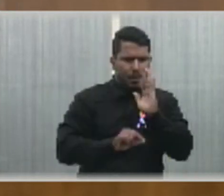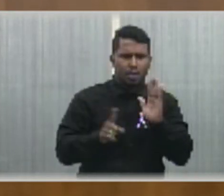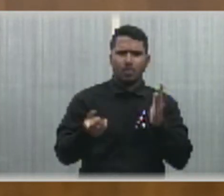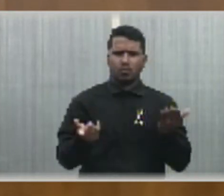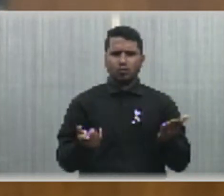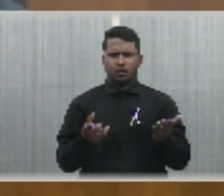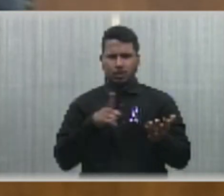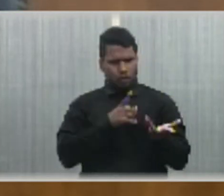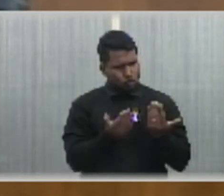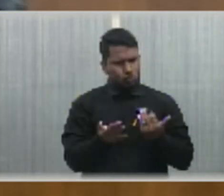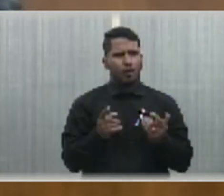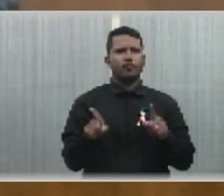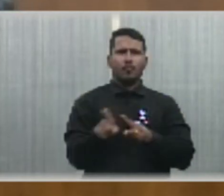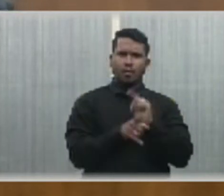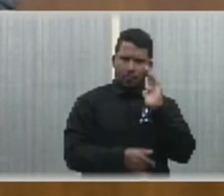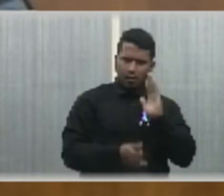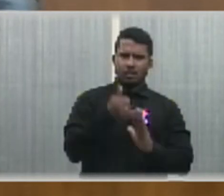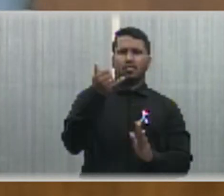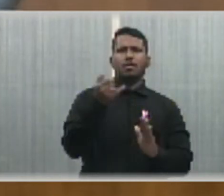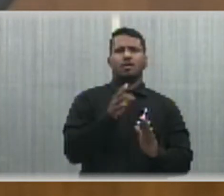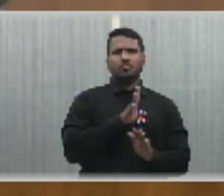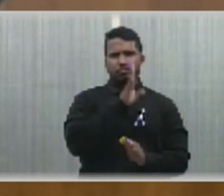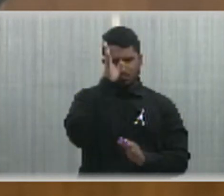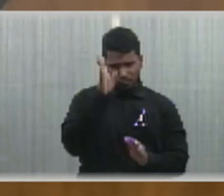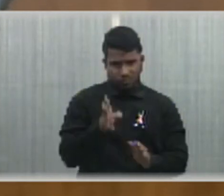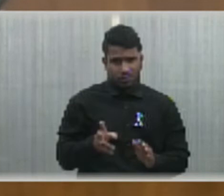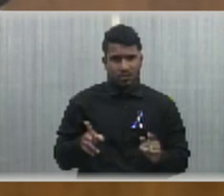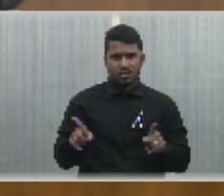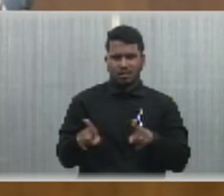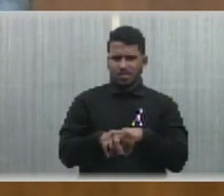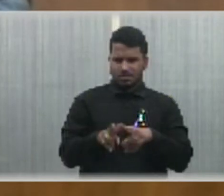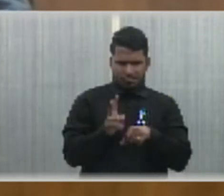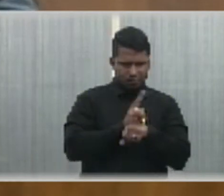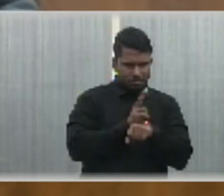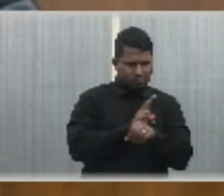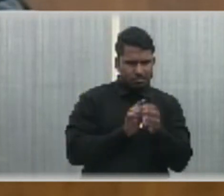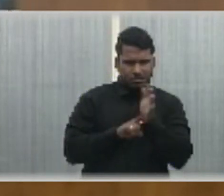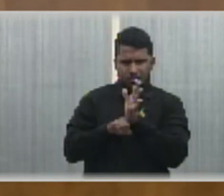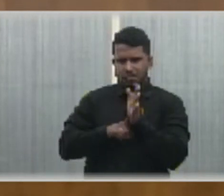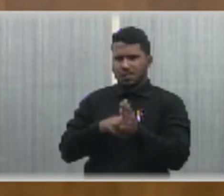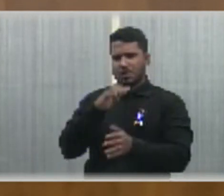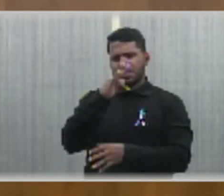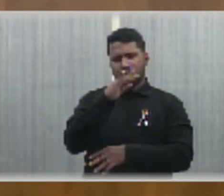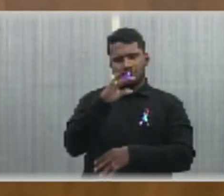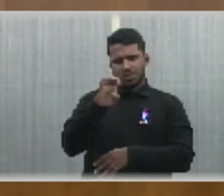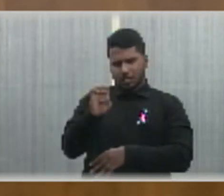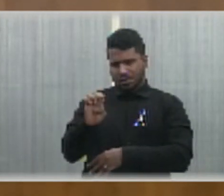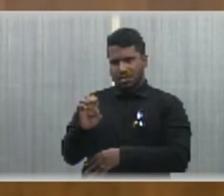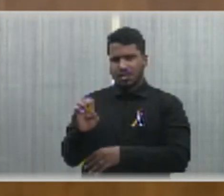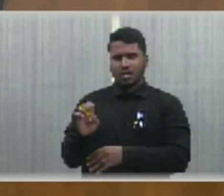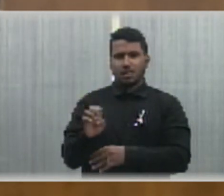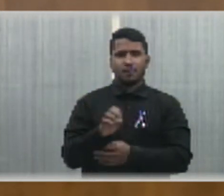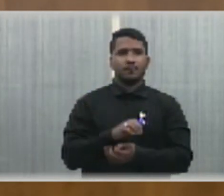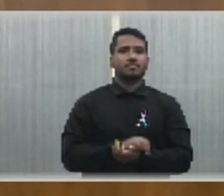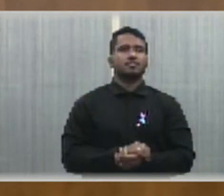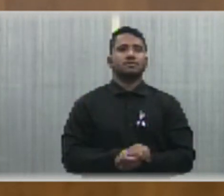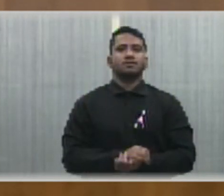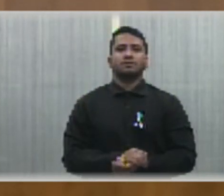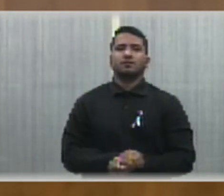também matriculados. Aí, nas inspeções em loco, Tribunal de Contas, muitas dessas